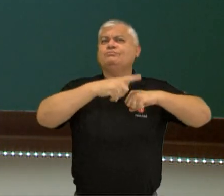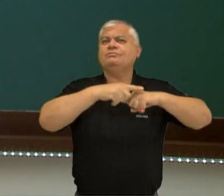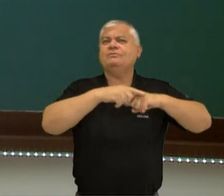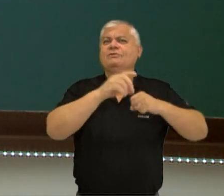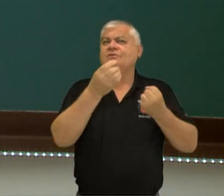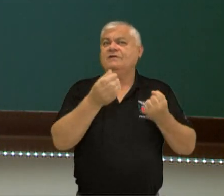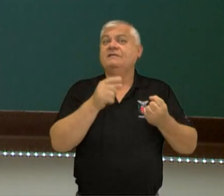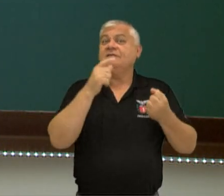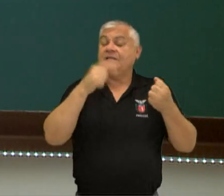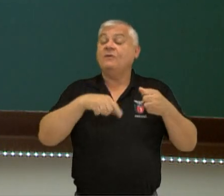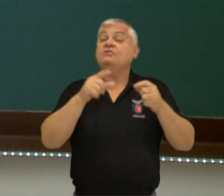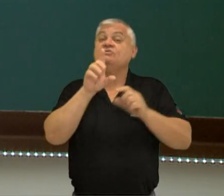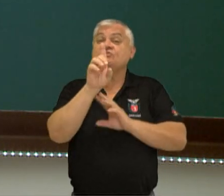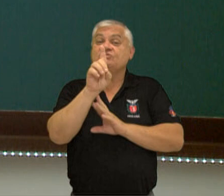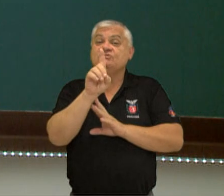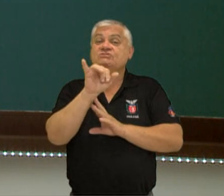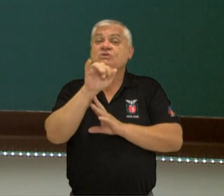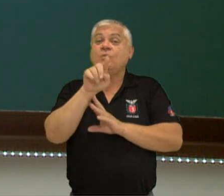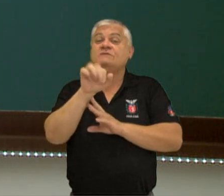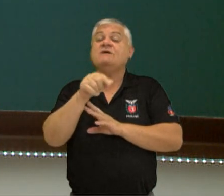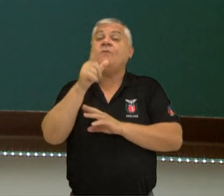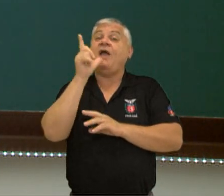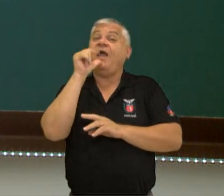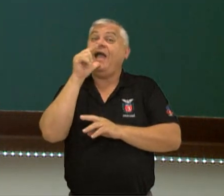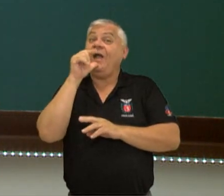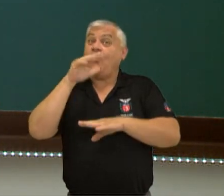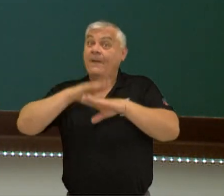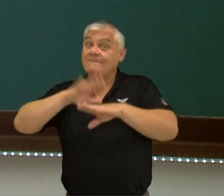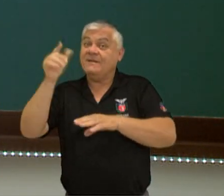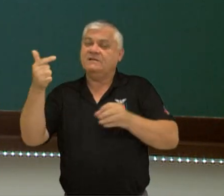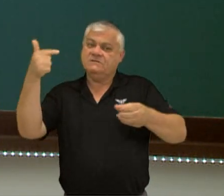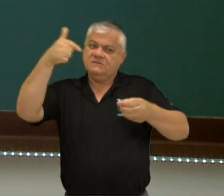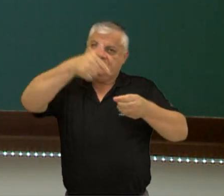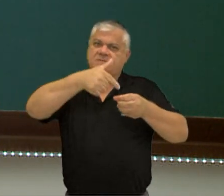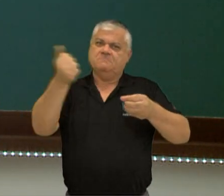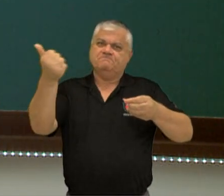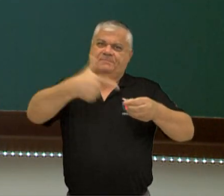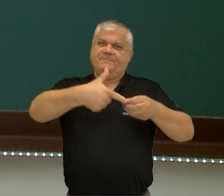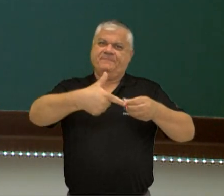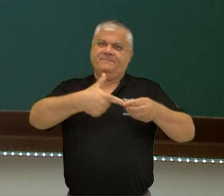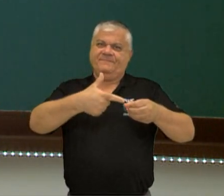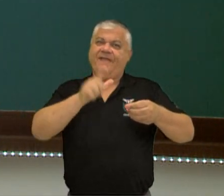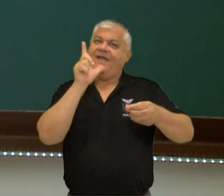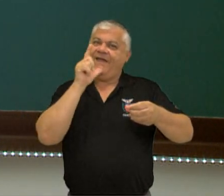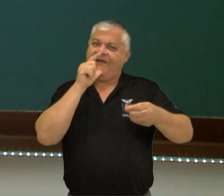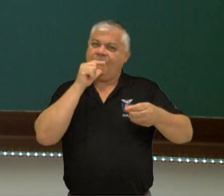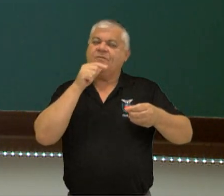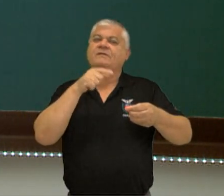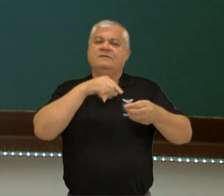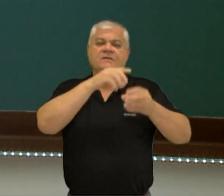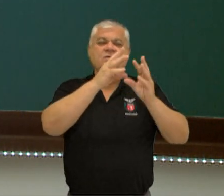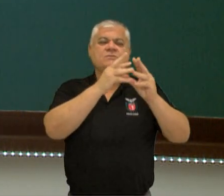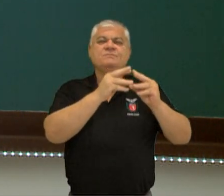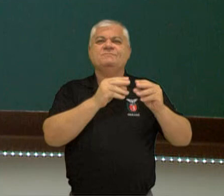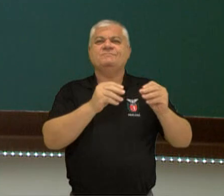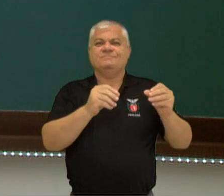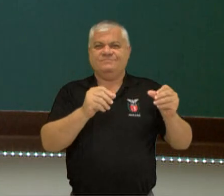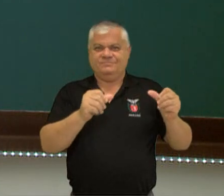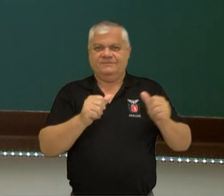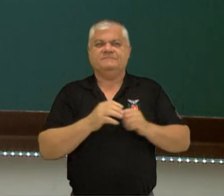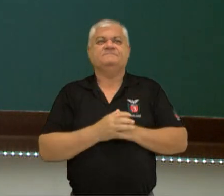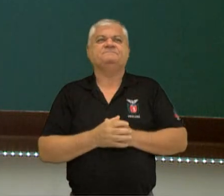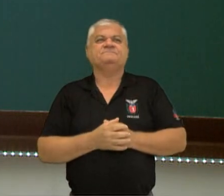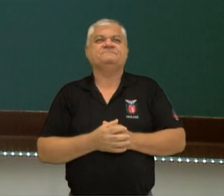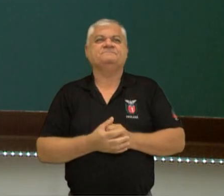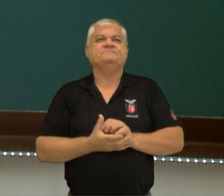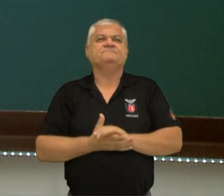diluição. Se é diluição, se eu estiver adicionando mais água no café que foi preparado ali, usando então a água para ser